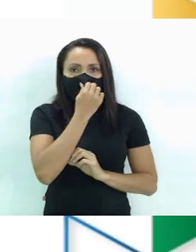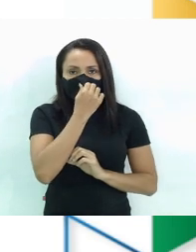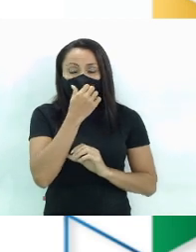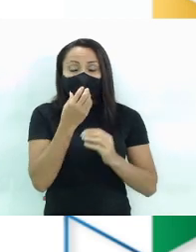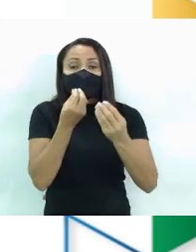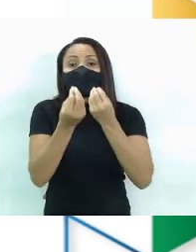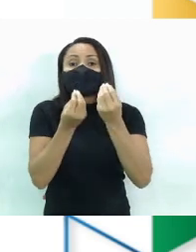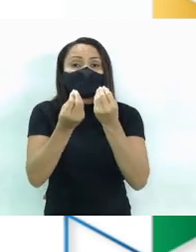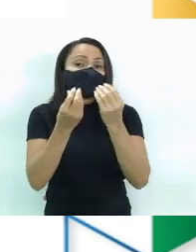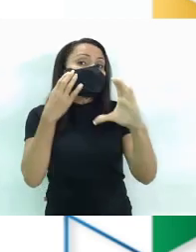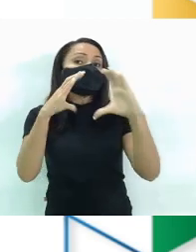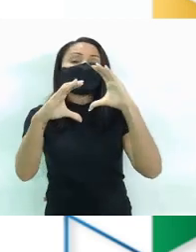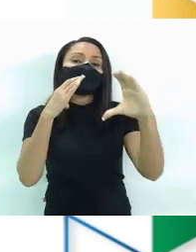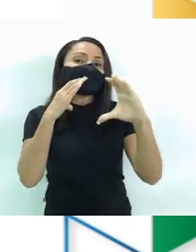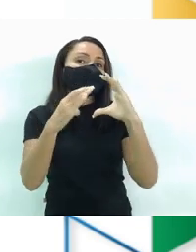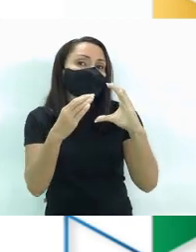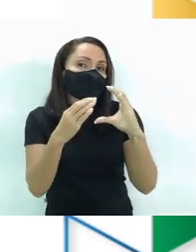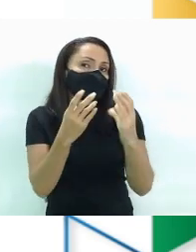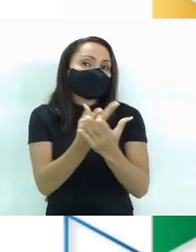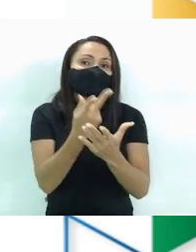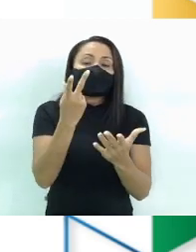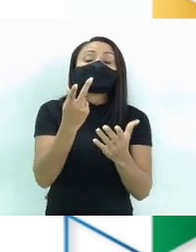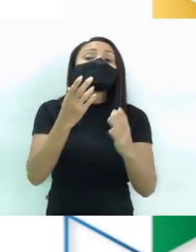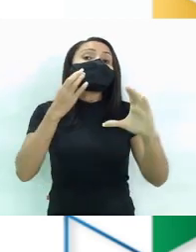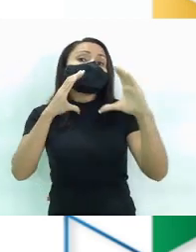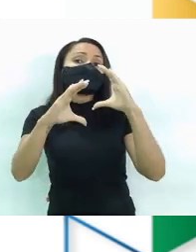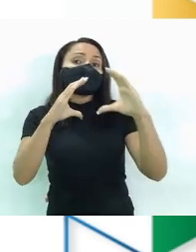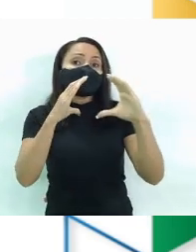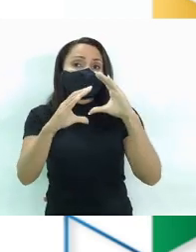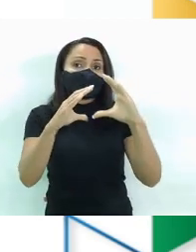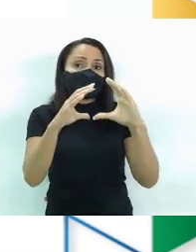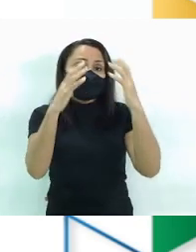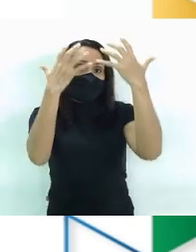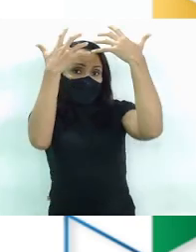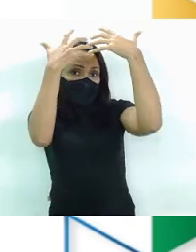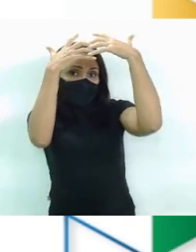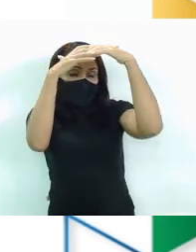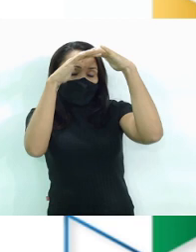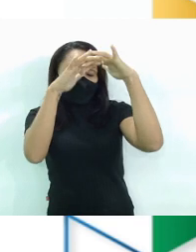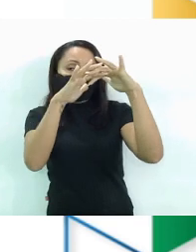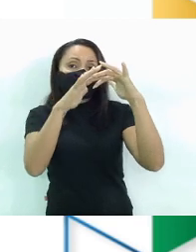se comunicam, não é? A comunicação dos neurônios